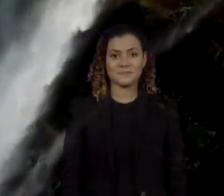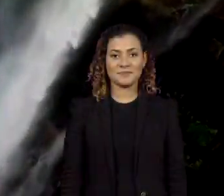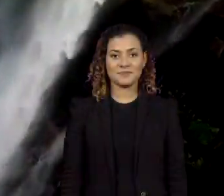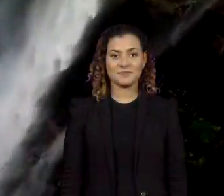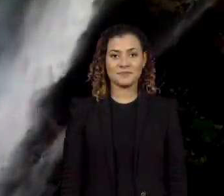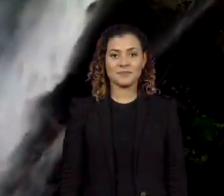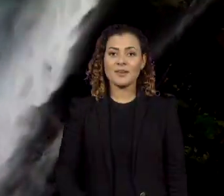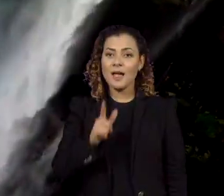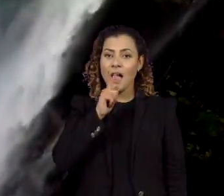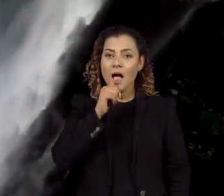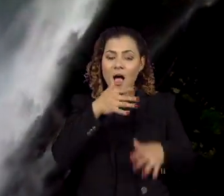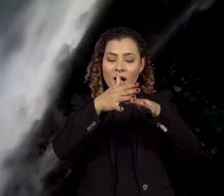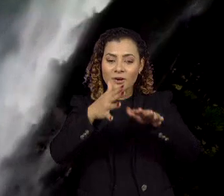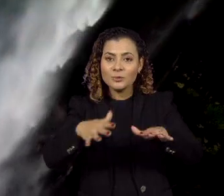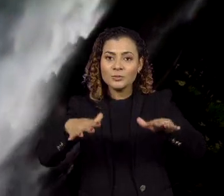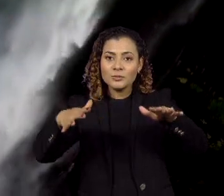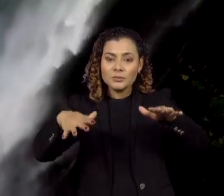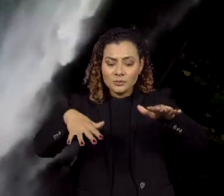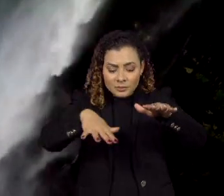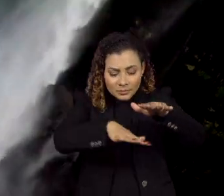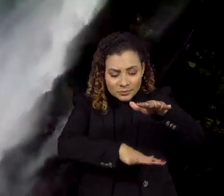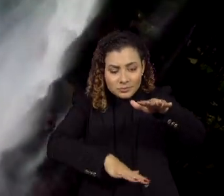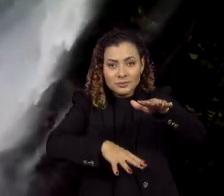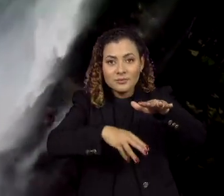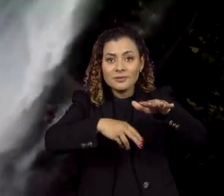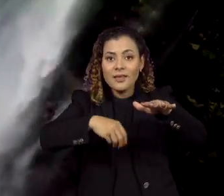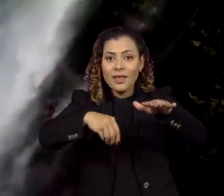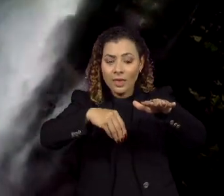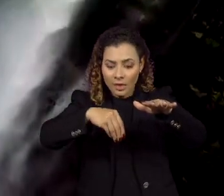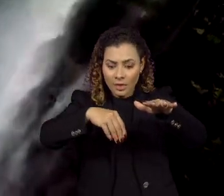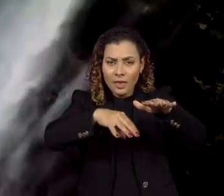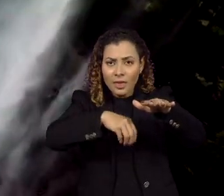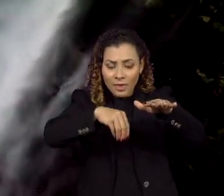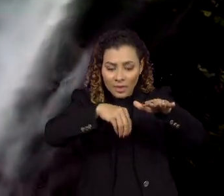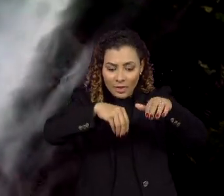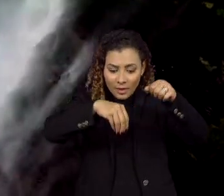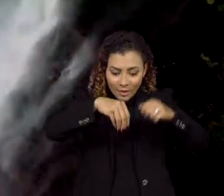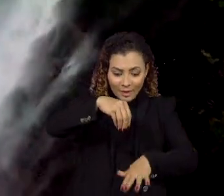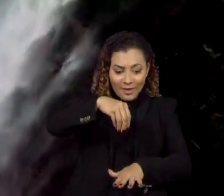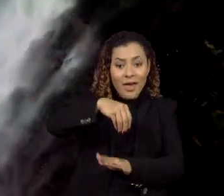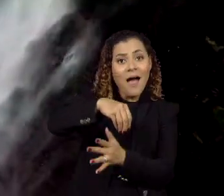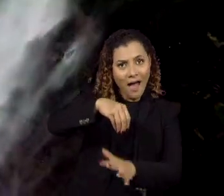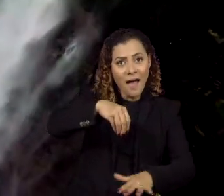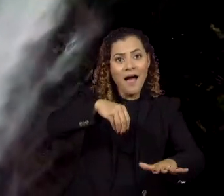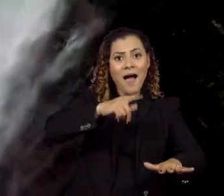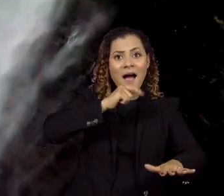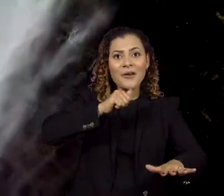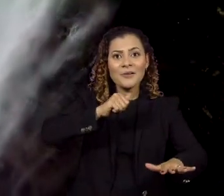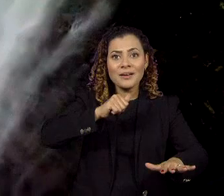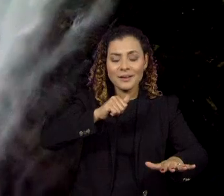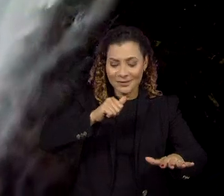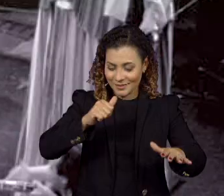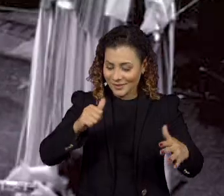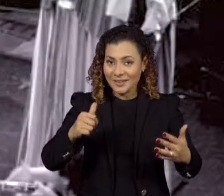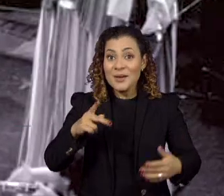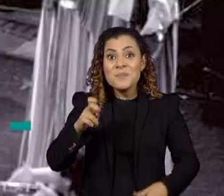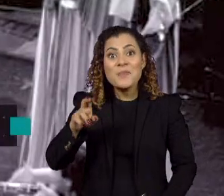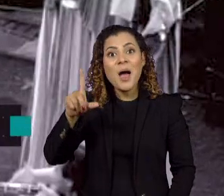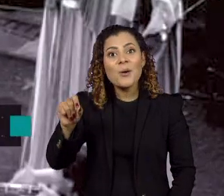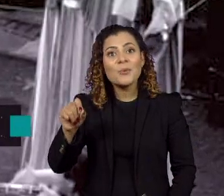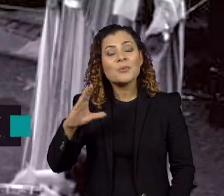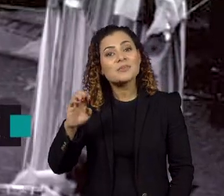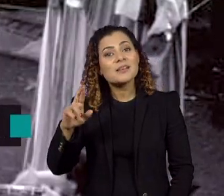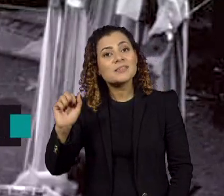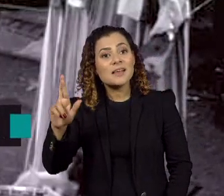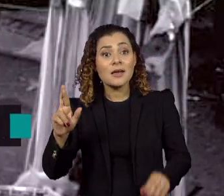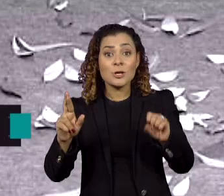Debaixo da água tem terra, debaixo da terra tem água. Com Paulo César Brito e Sônia